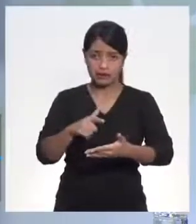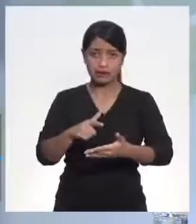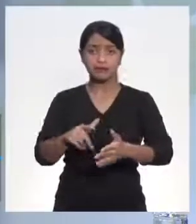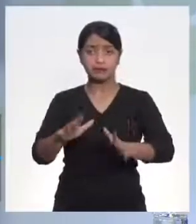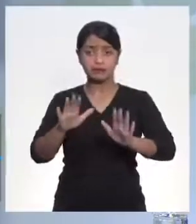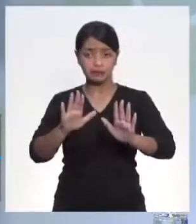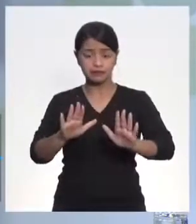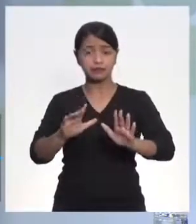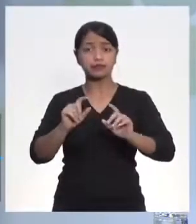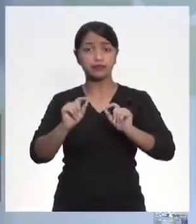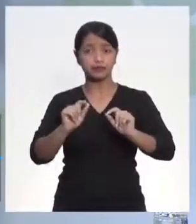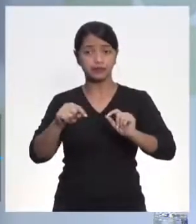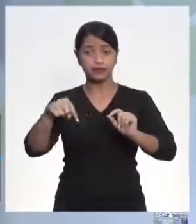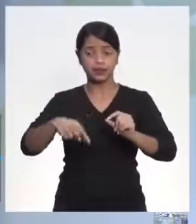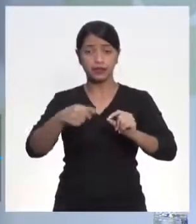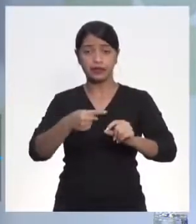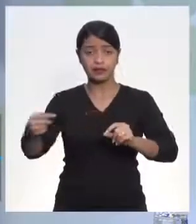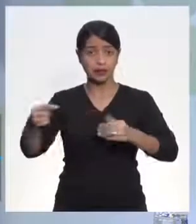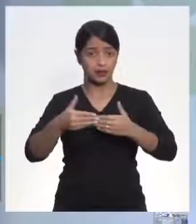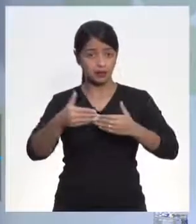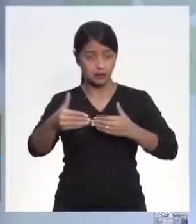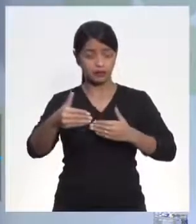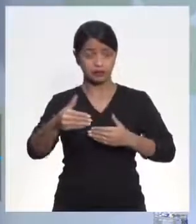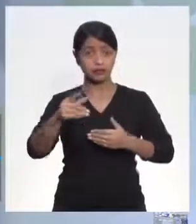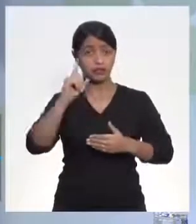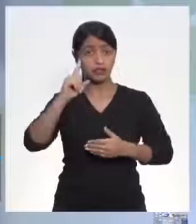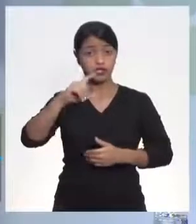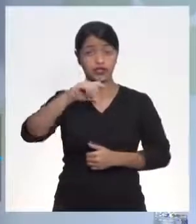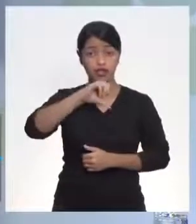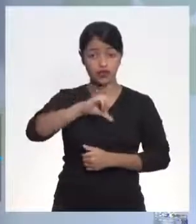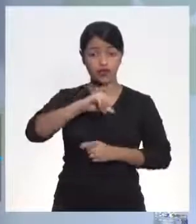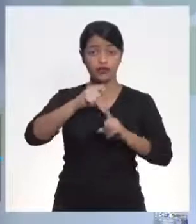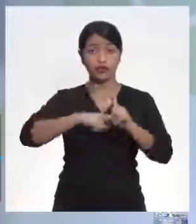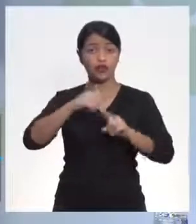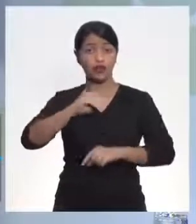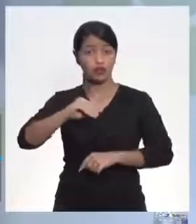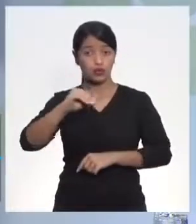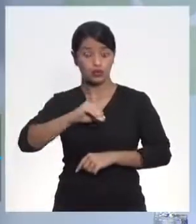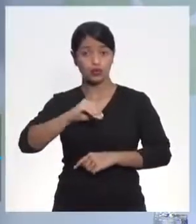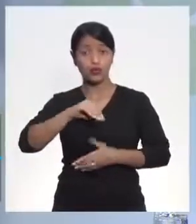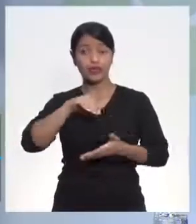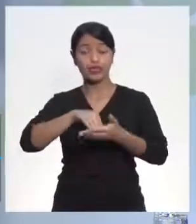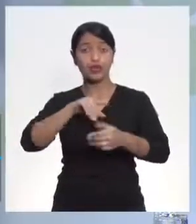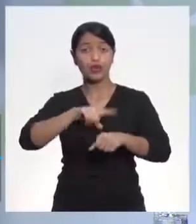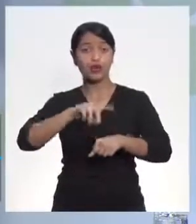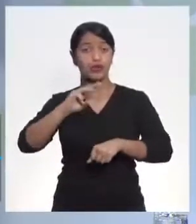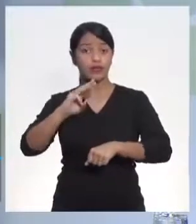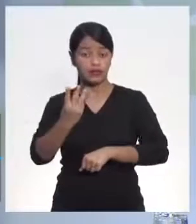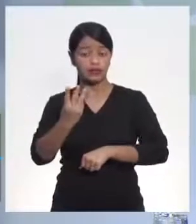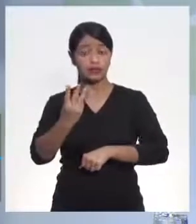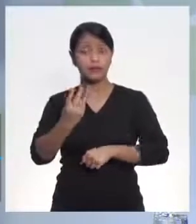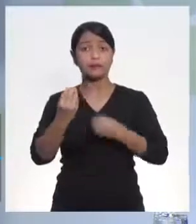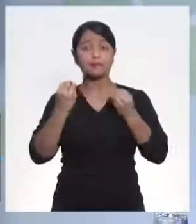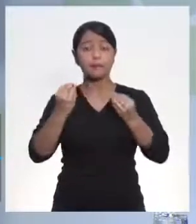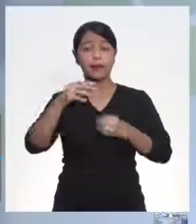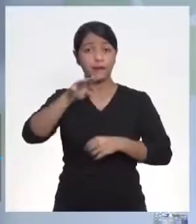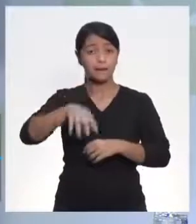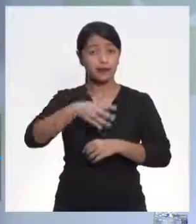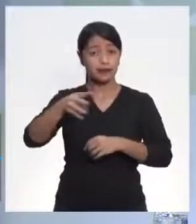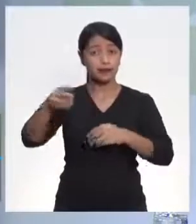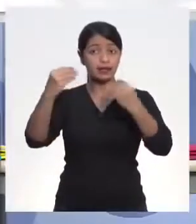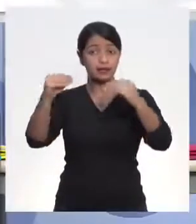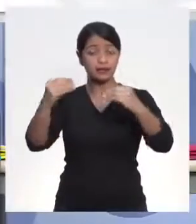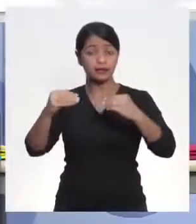começando a partir dessa, né? No dia 9/10 até as 15 horas, que devolvam essa planilha preenchida, né, Ale?